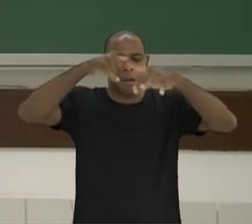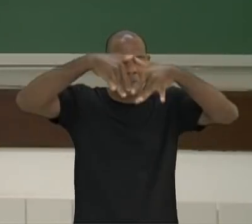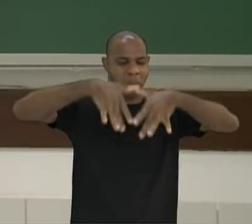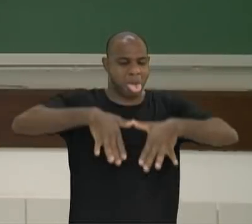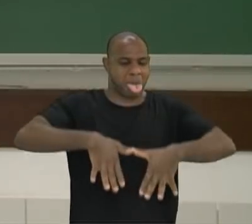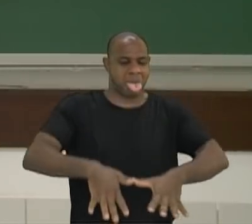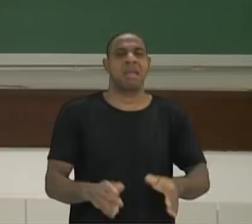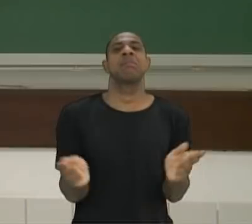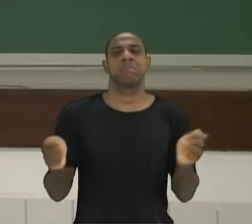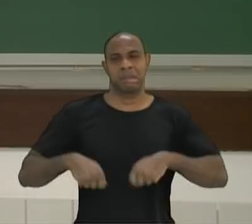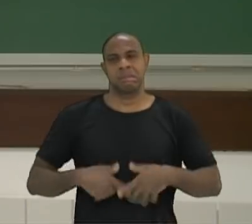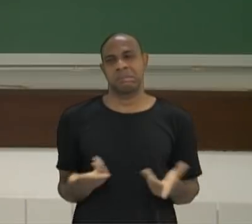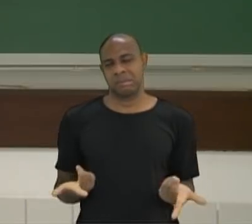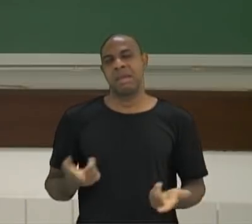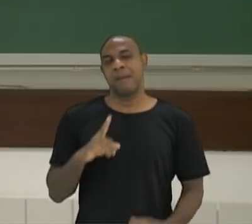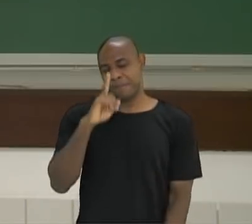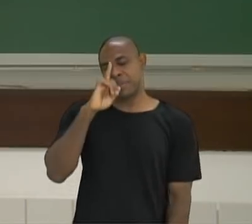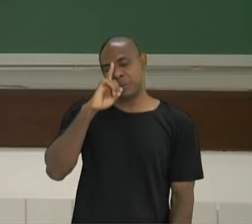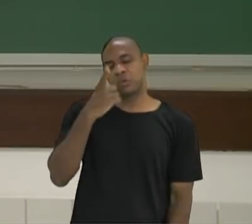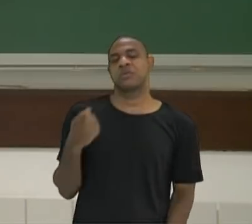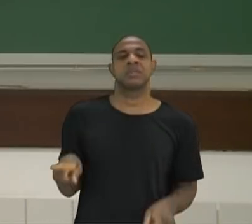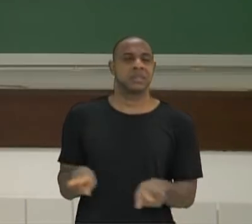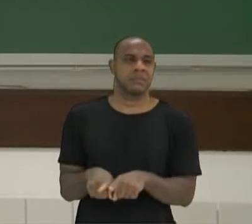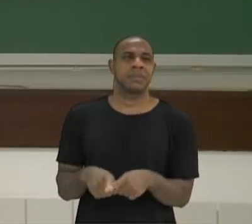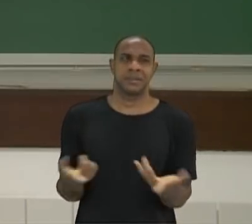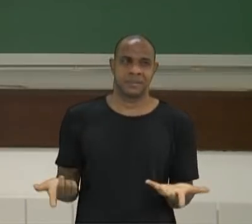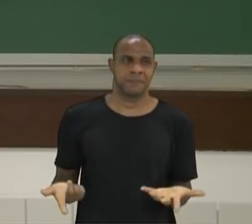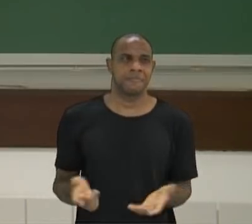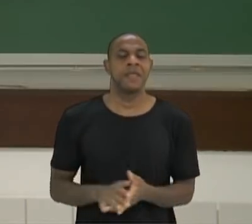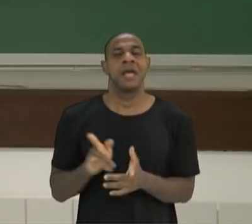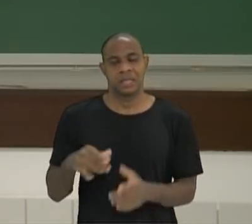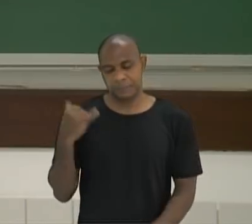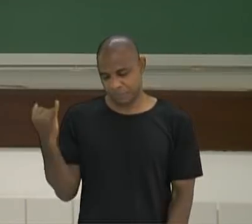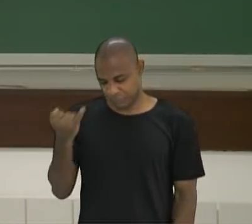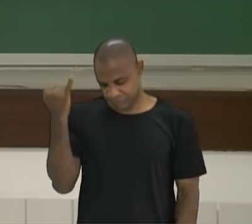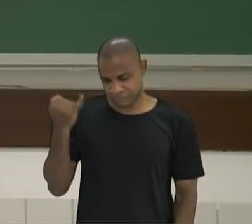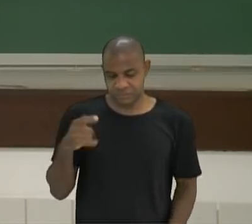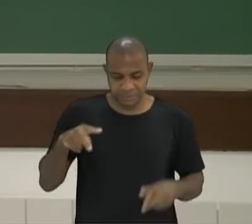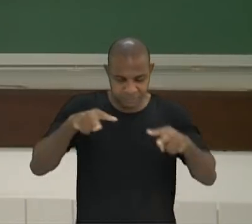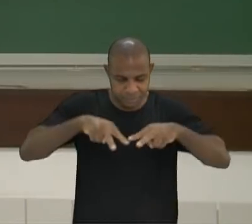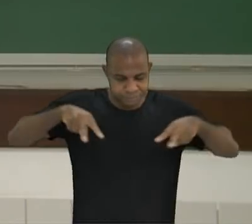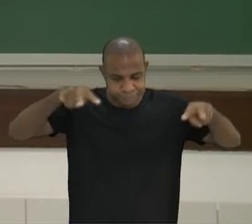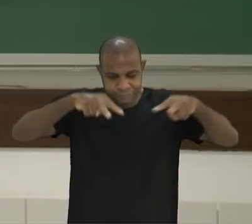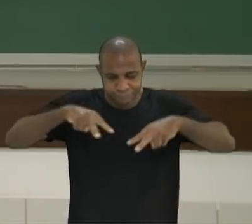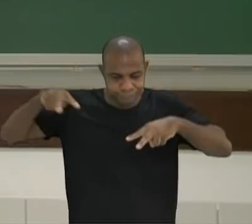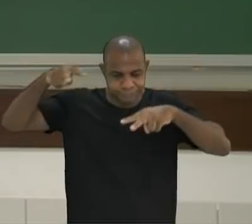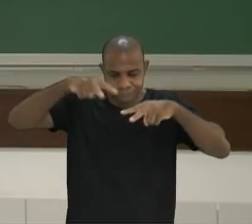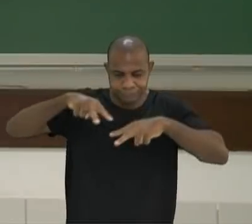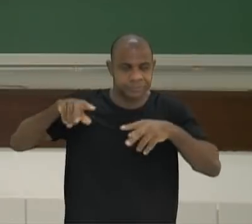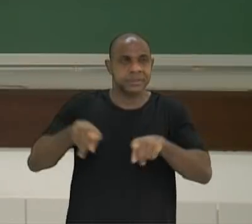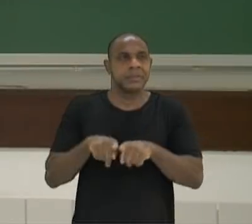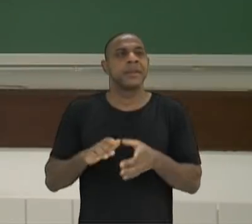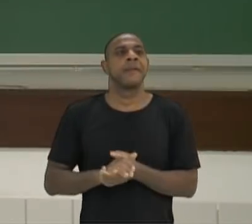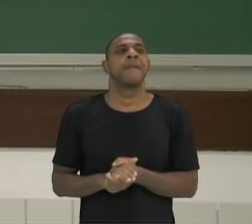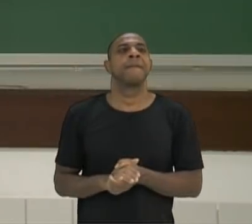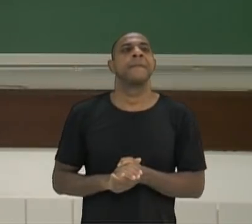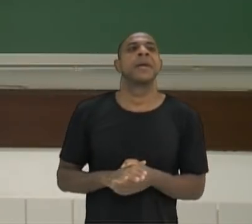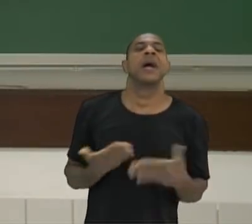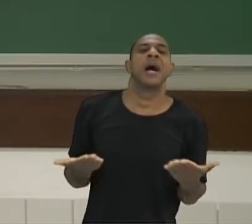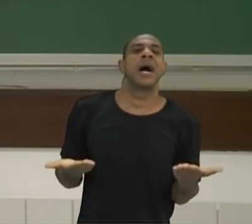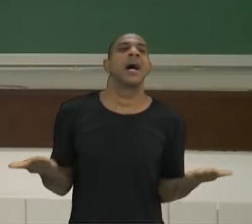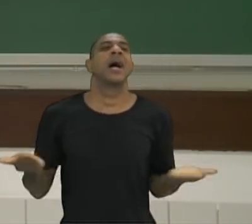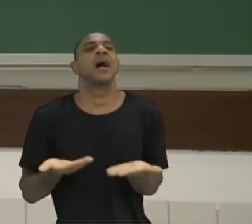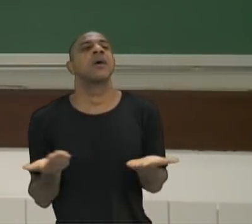não é adequado que as pessoas estejam ali. Então, é por isso essa importância da análise também. Então, vamos pensar